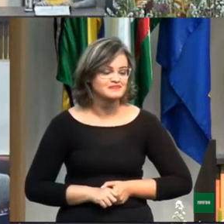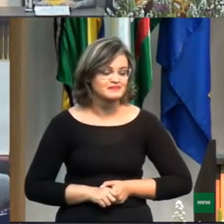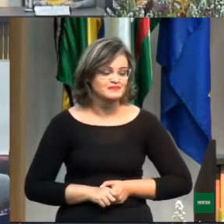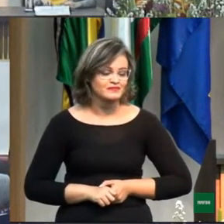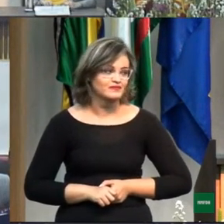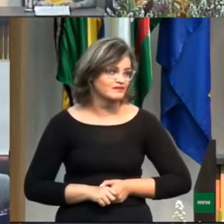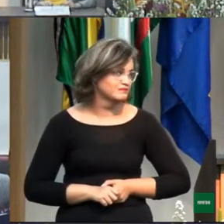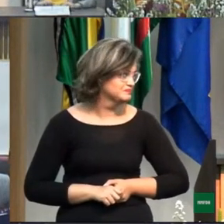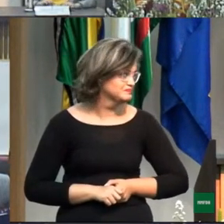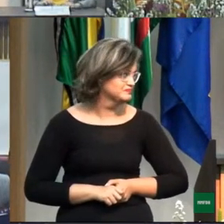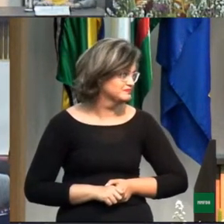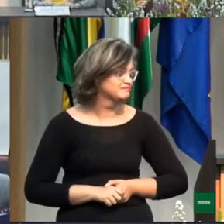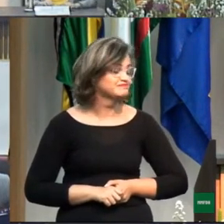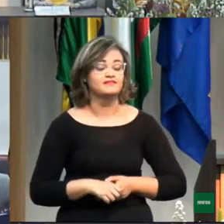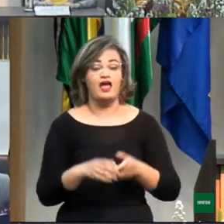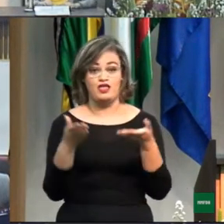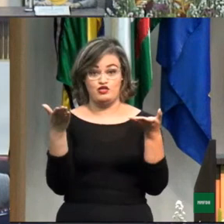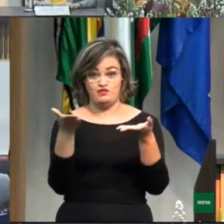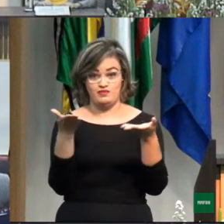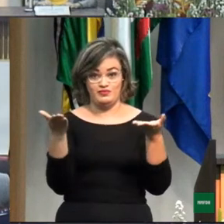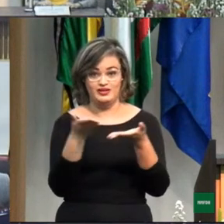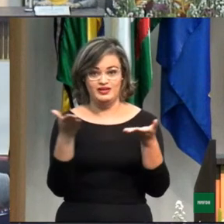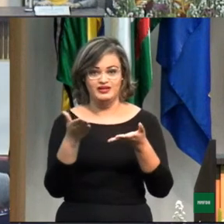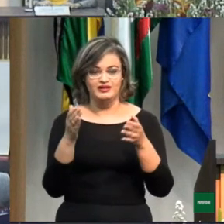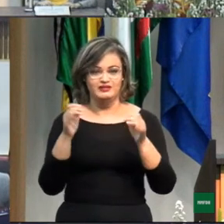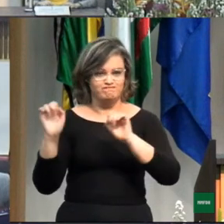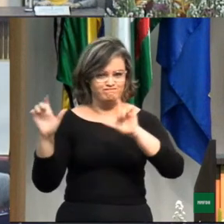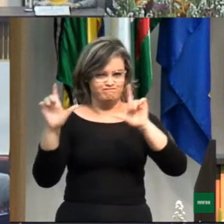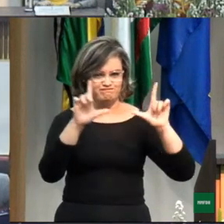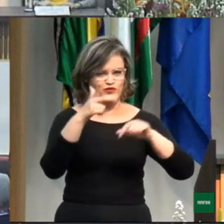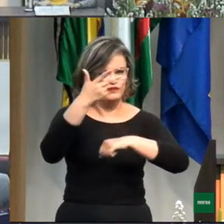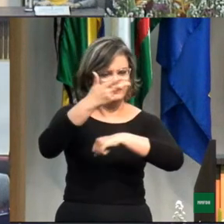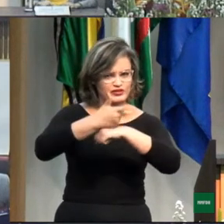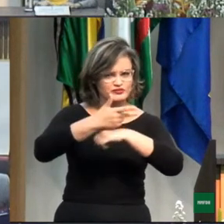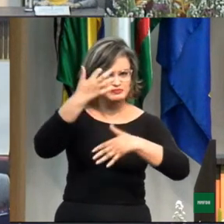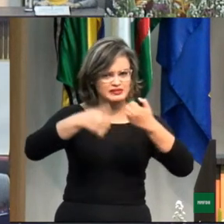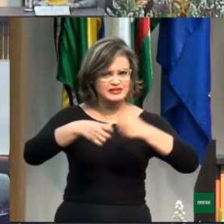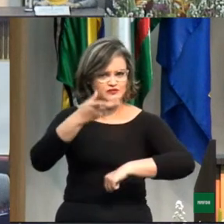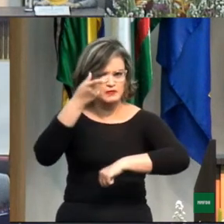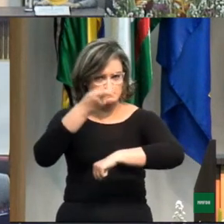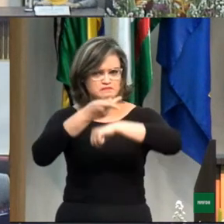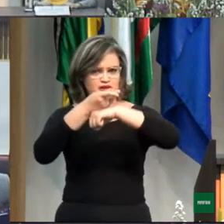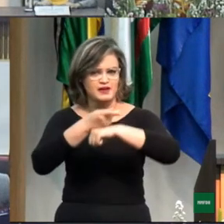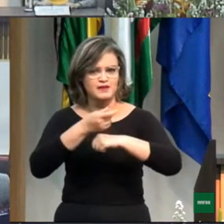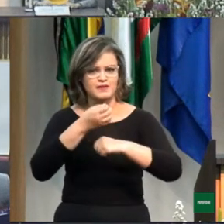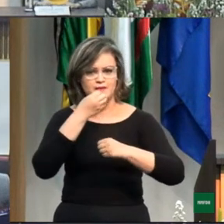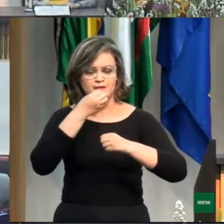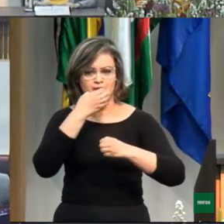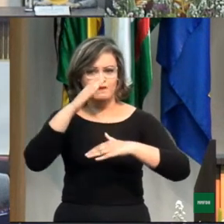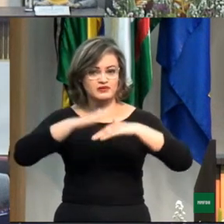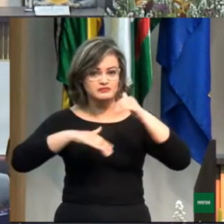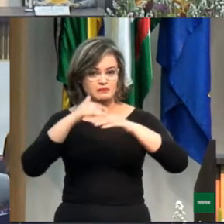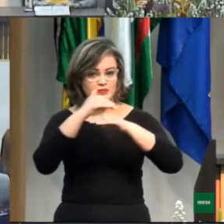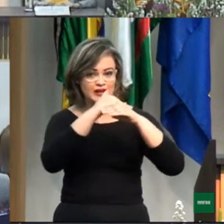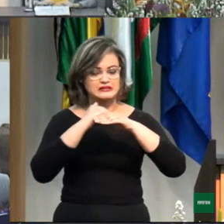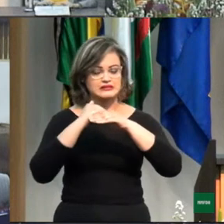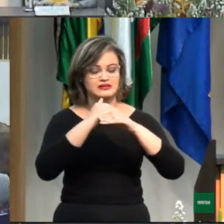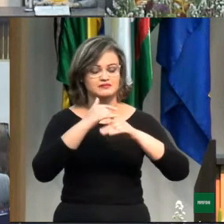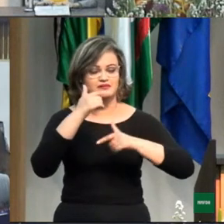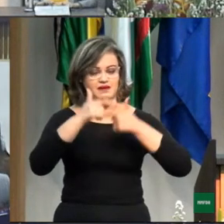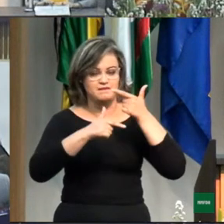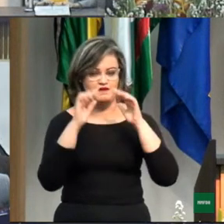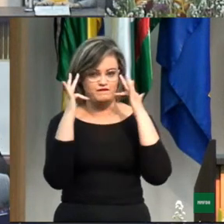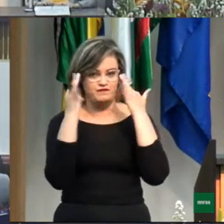Neste momento, assistiremos a um vídeo sobre o prêmio Melhores Práticas em Equilíbrio Trabalho-Família.